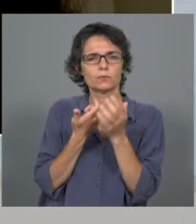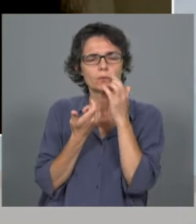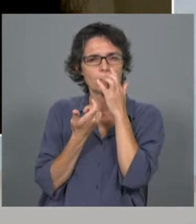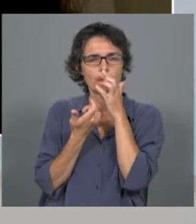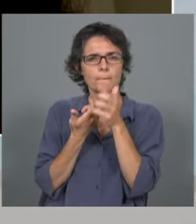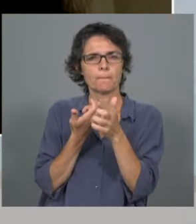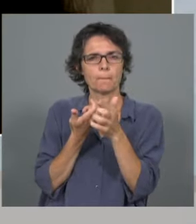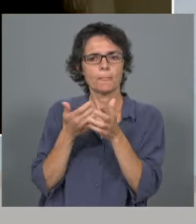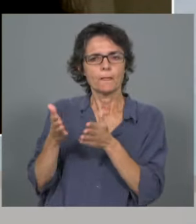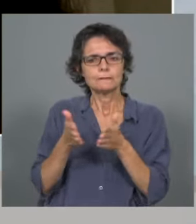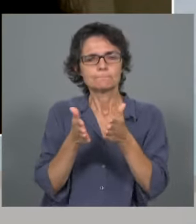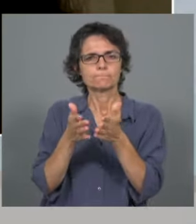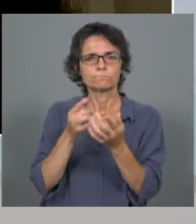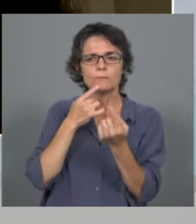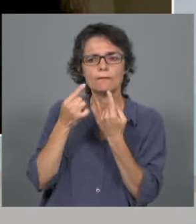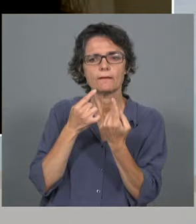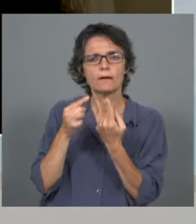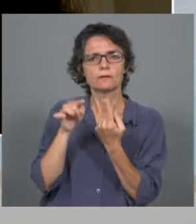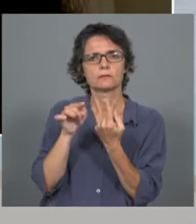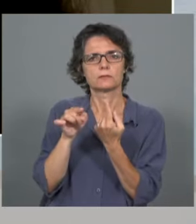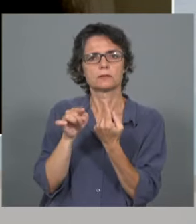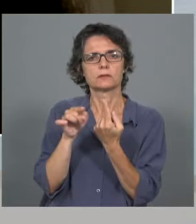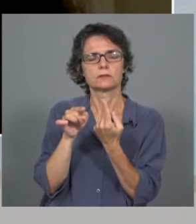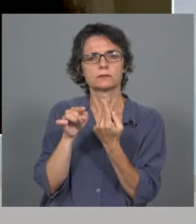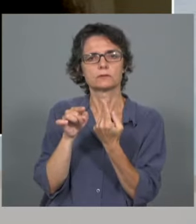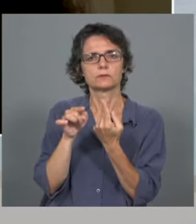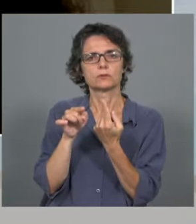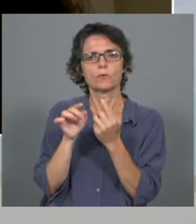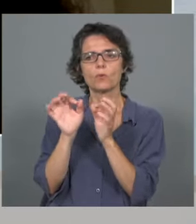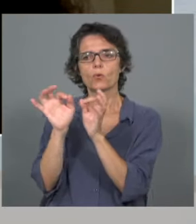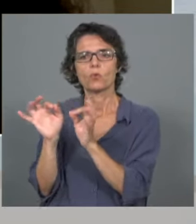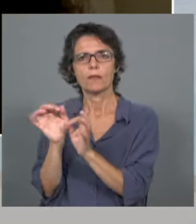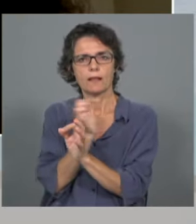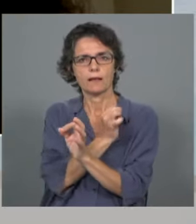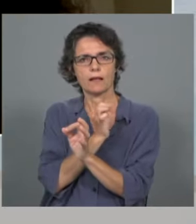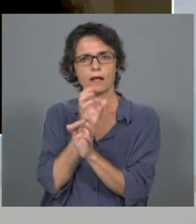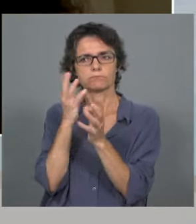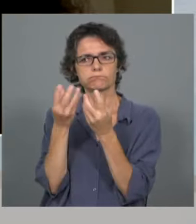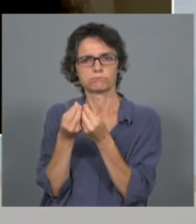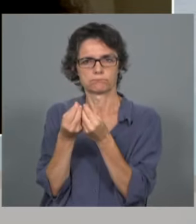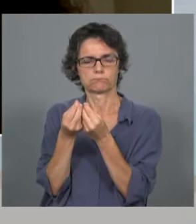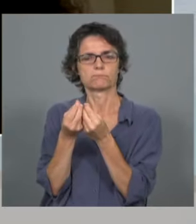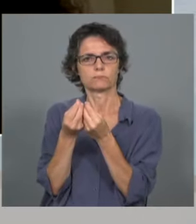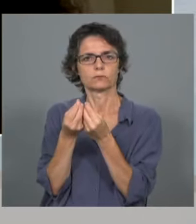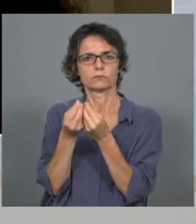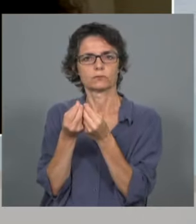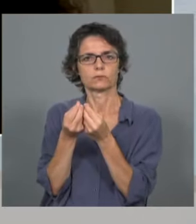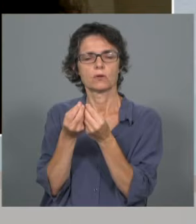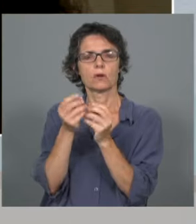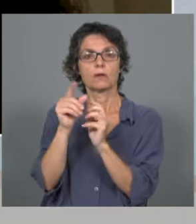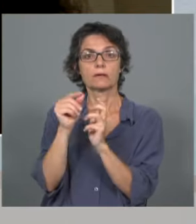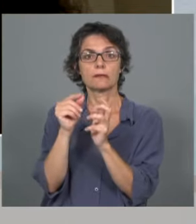este itinerário de diálogo também a partir do cuidar da casa comum, a partir da questão